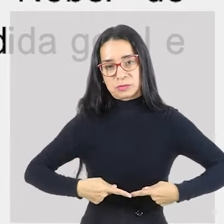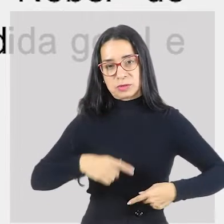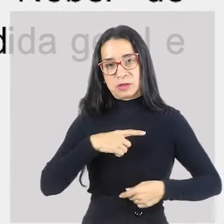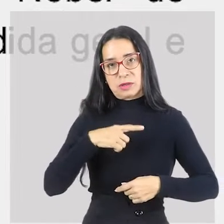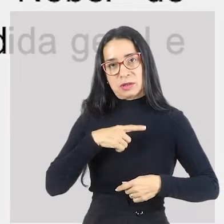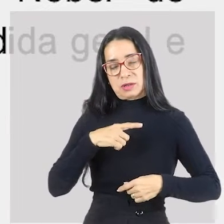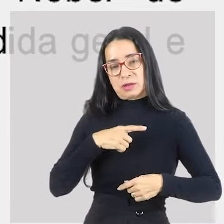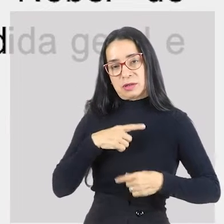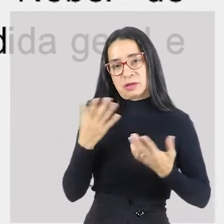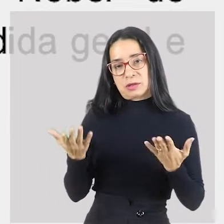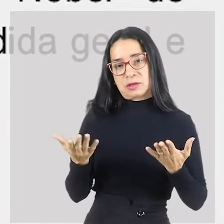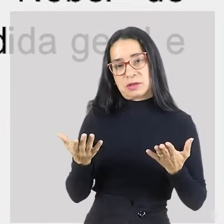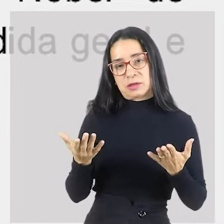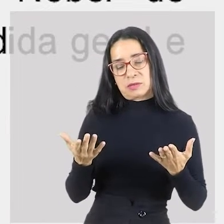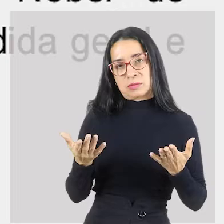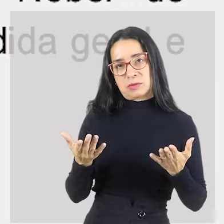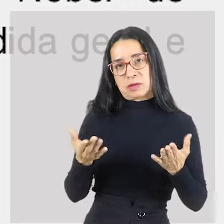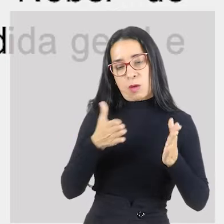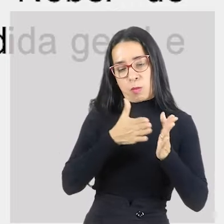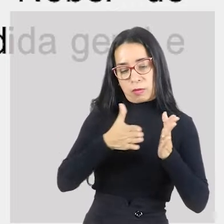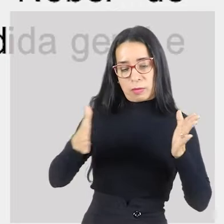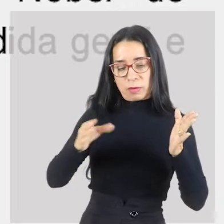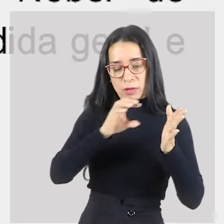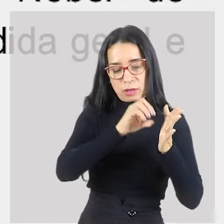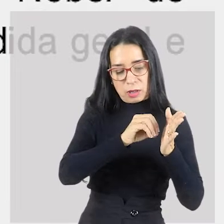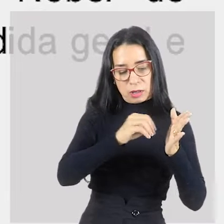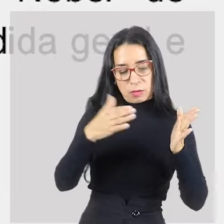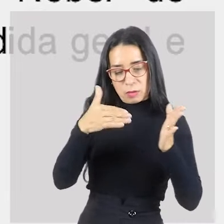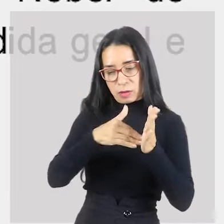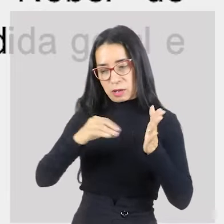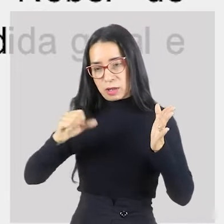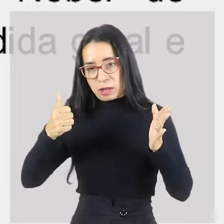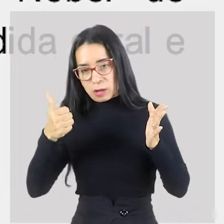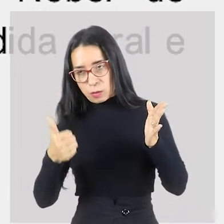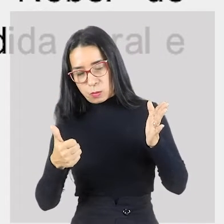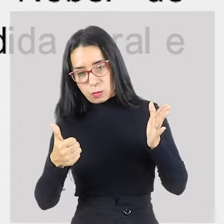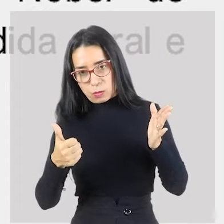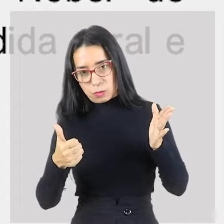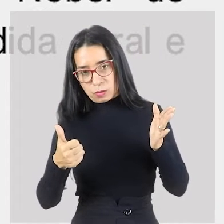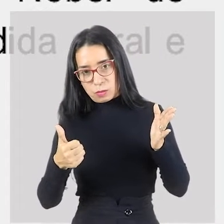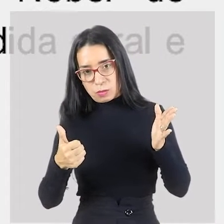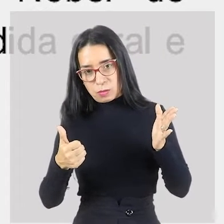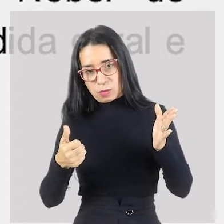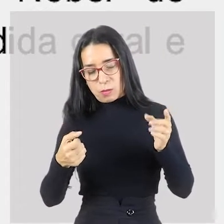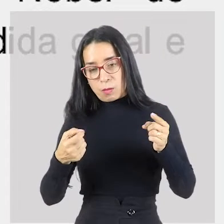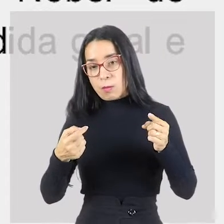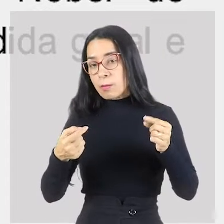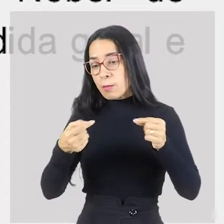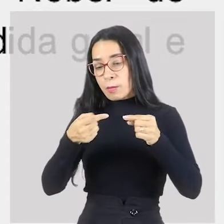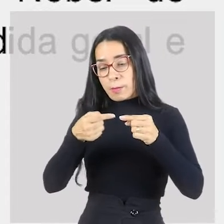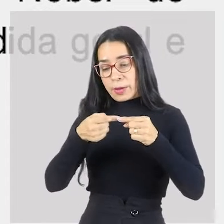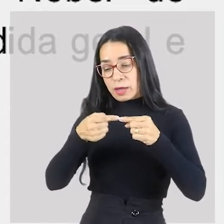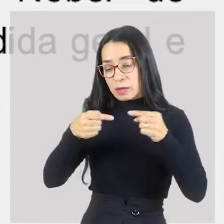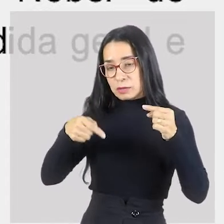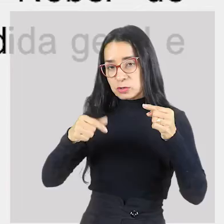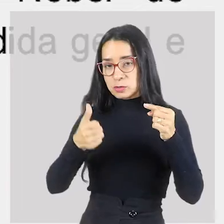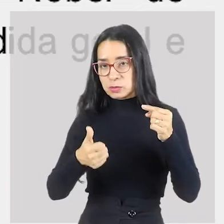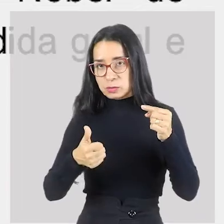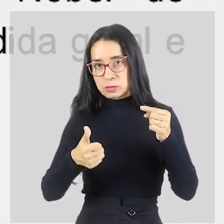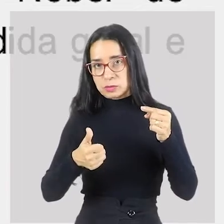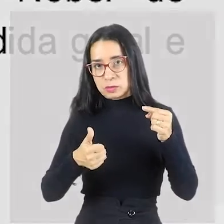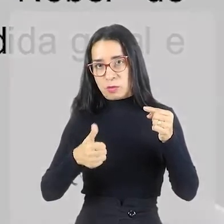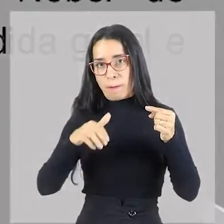parâmetro do IDH de 0 a 1. Quanto mais próximo do 1, ou seja,